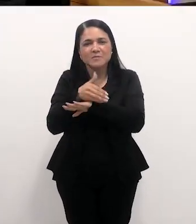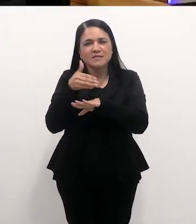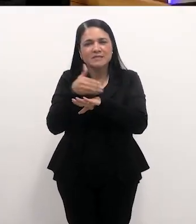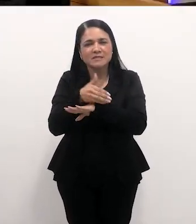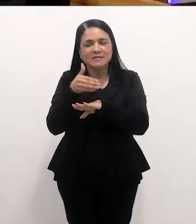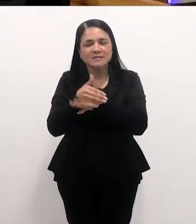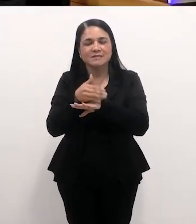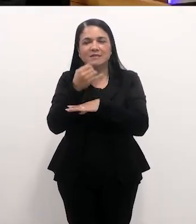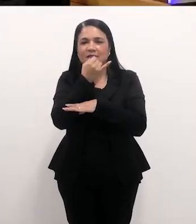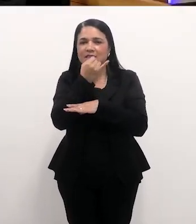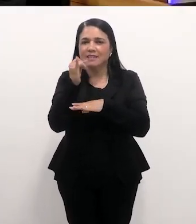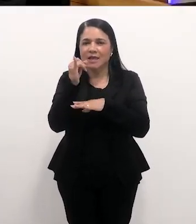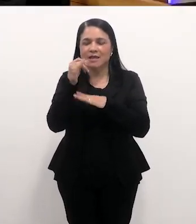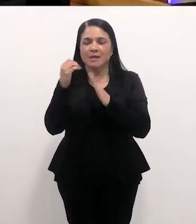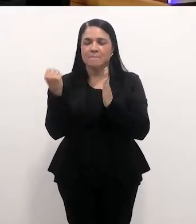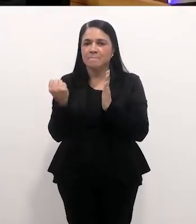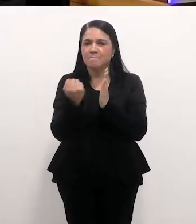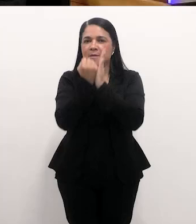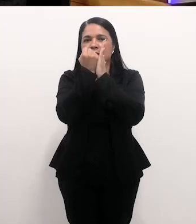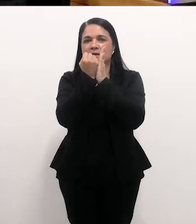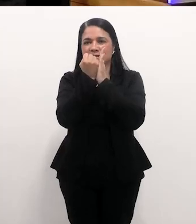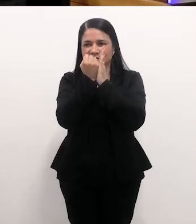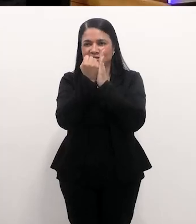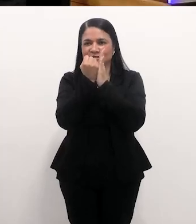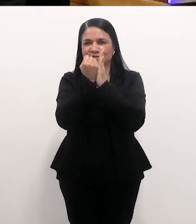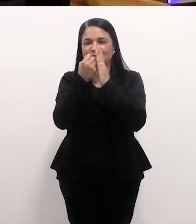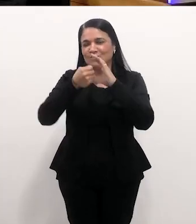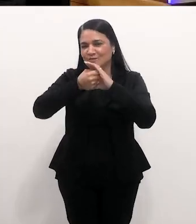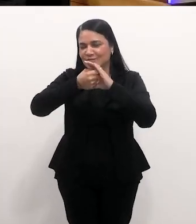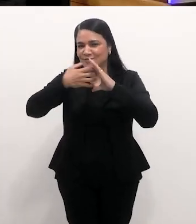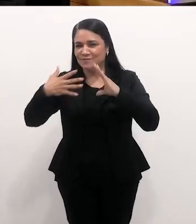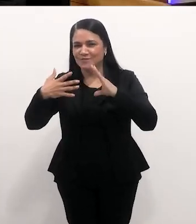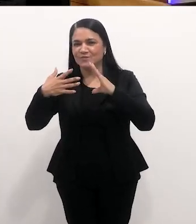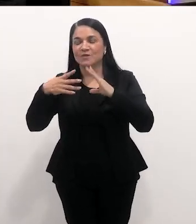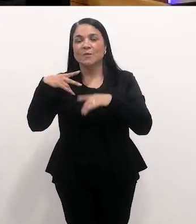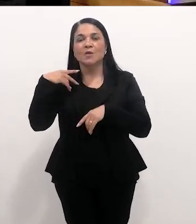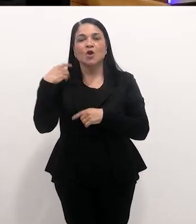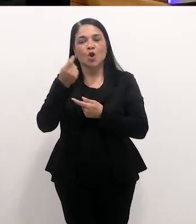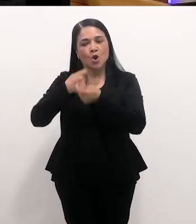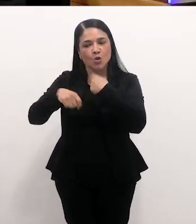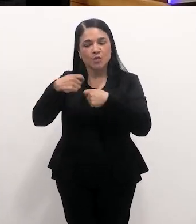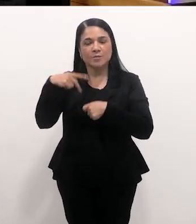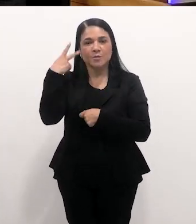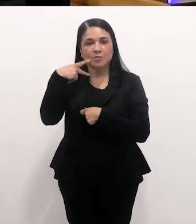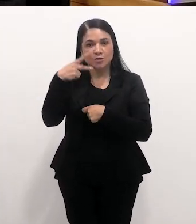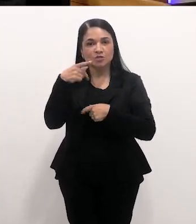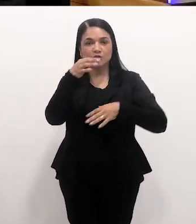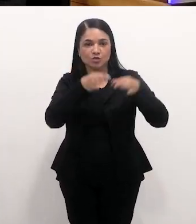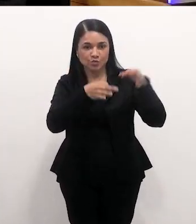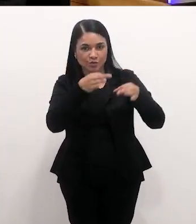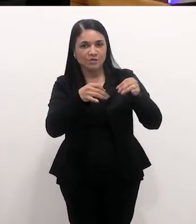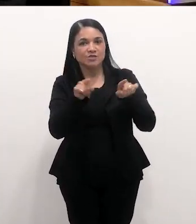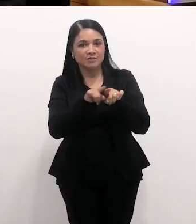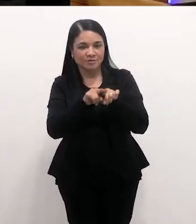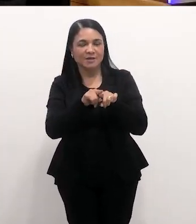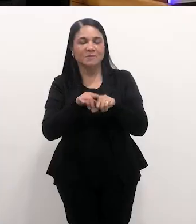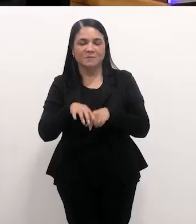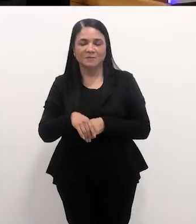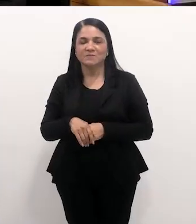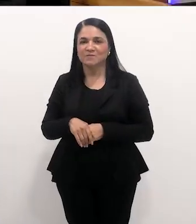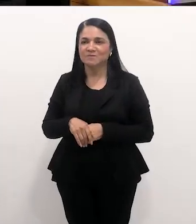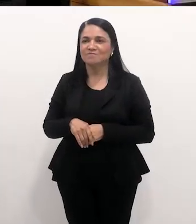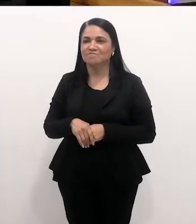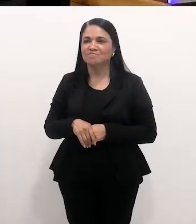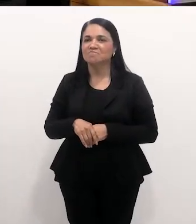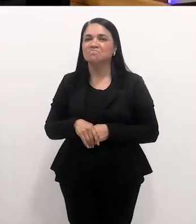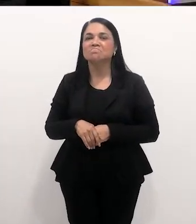indelével a presença marcante em todos os aspectos da vida cultural, econômica, política do Brasil. Inclusive jurídica, tem o Miguel Reale que fala aqui